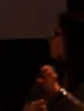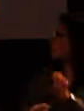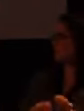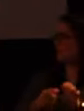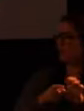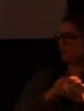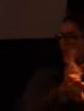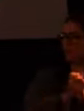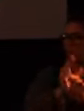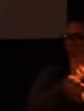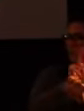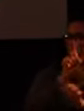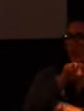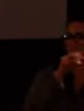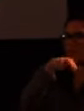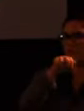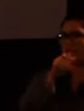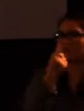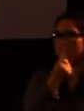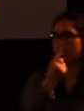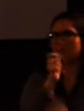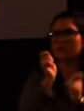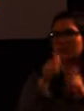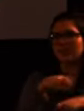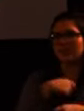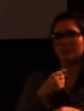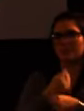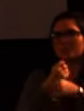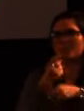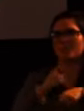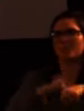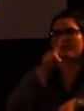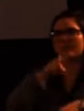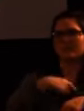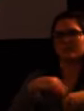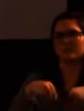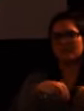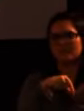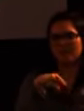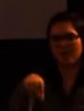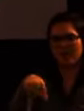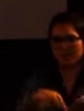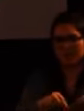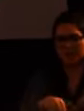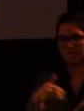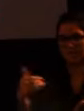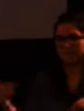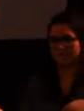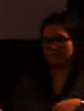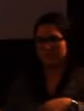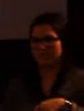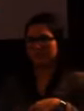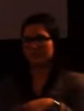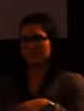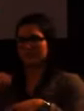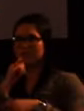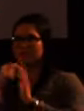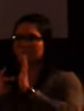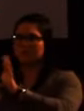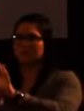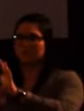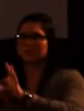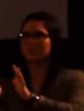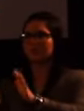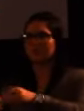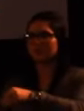da zona é 1, ou seja, é possível construir uma vez a área do terreno. Do lado de cá, um exemplo do coeficiente